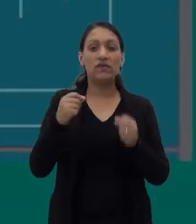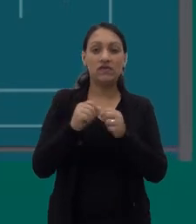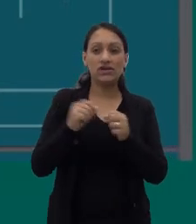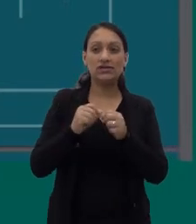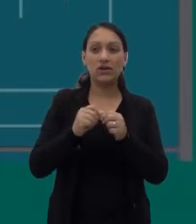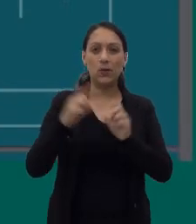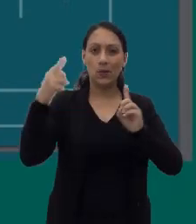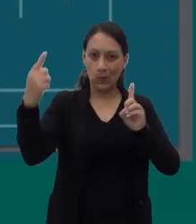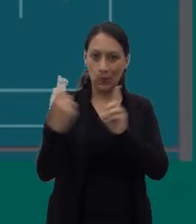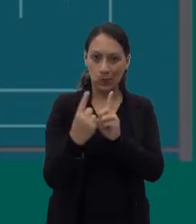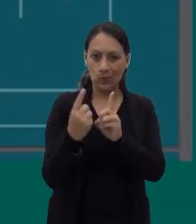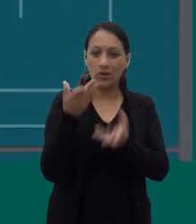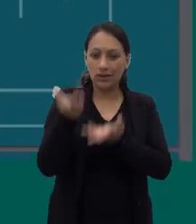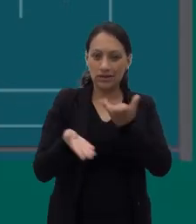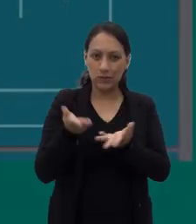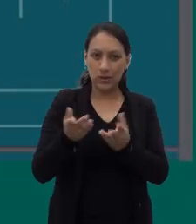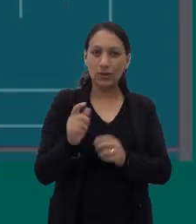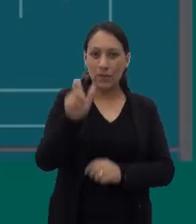assim,